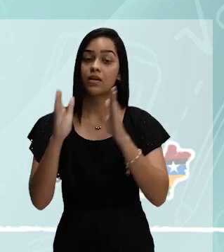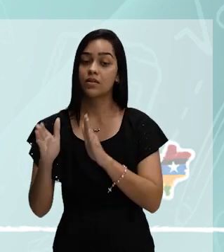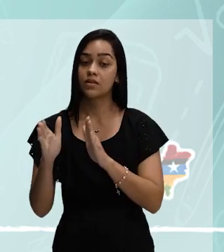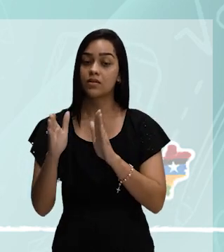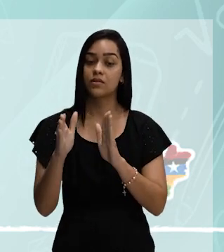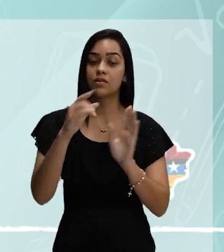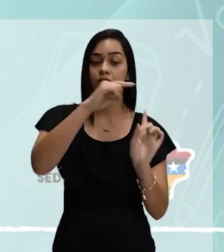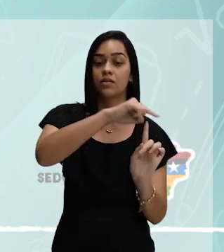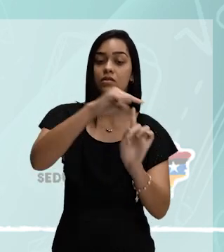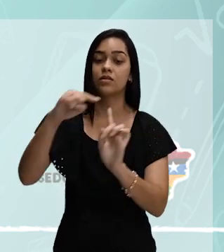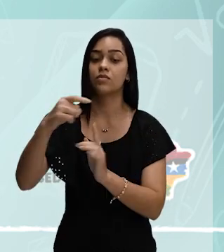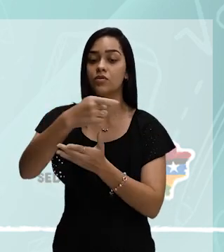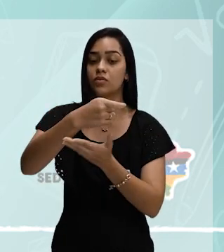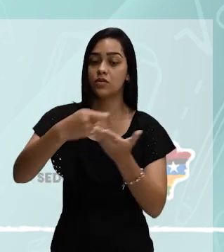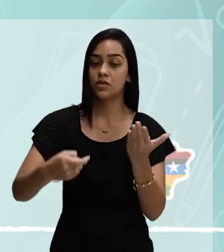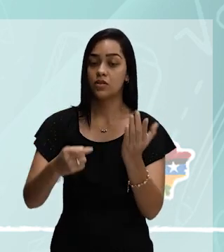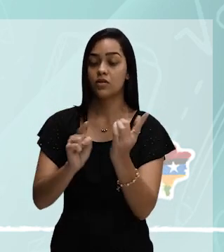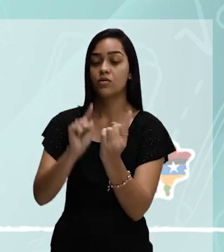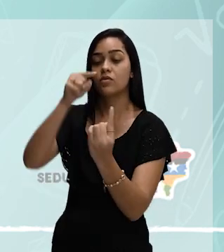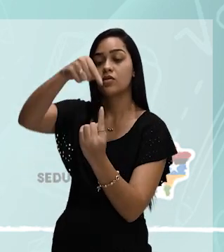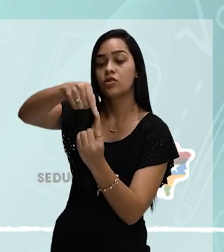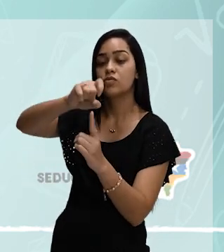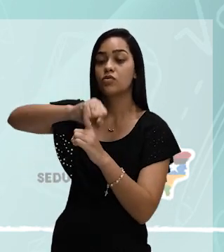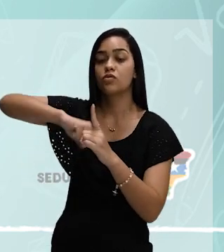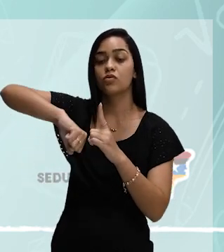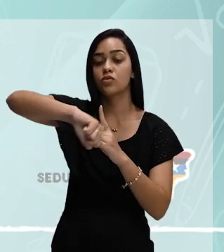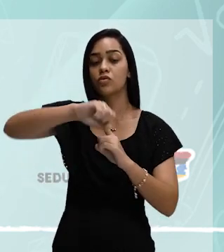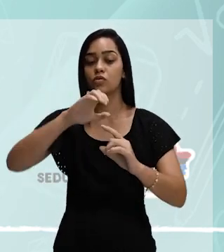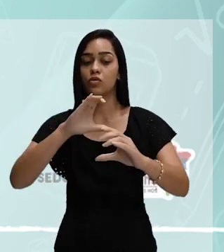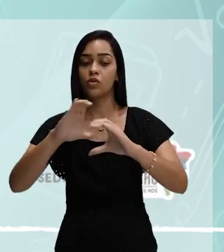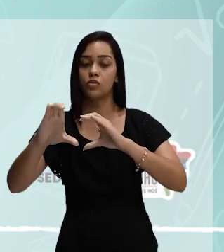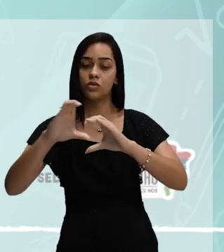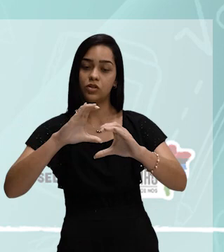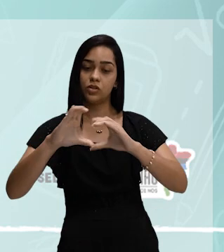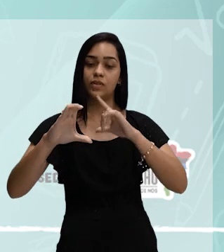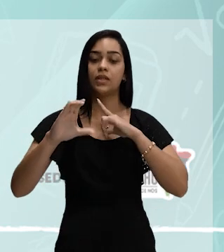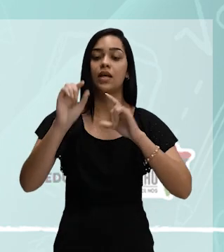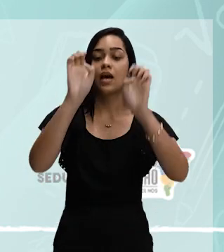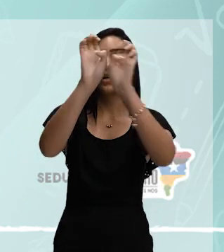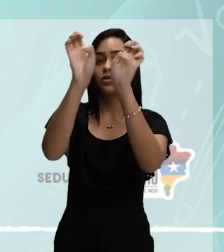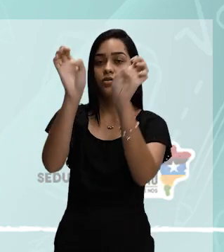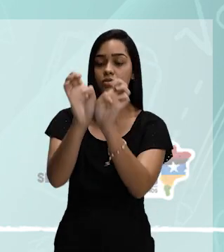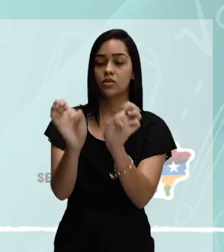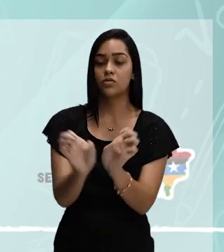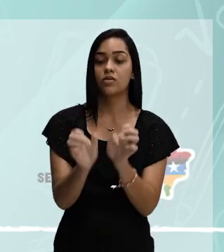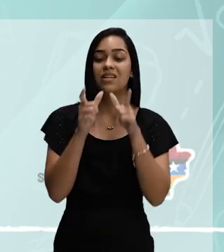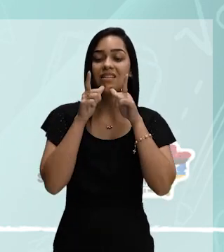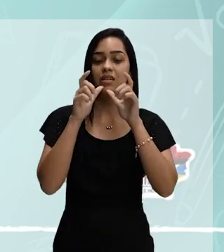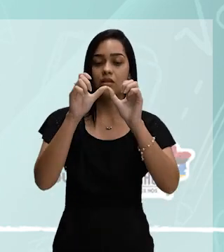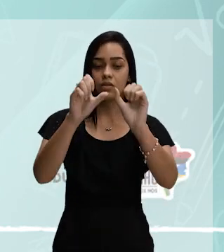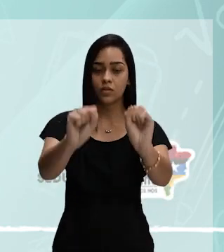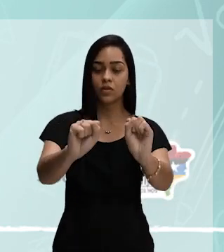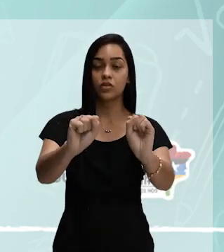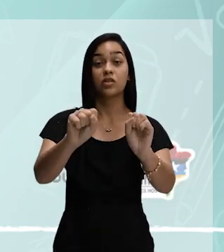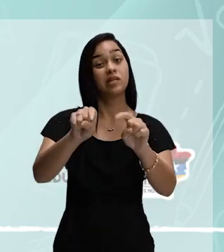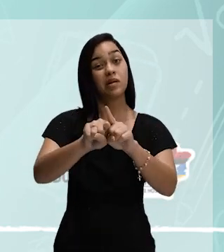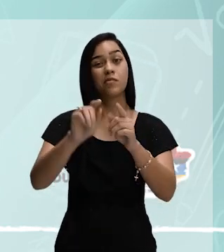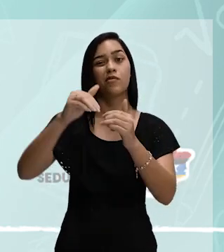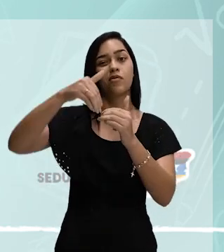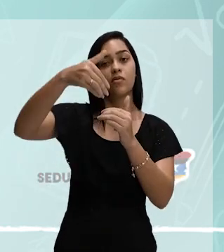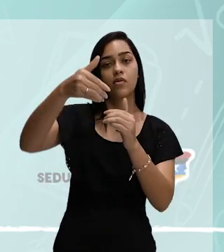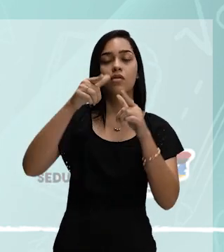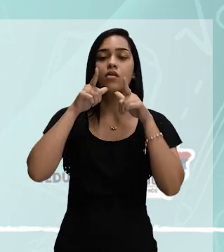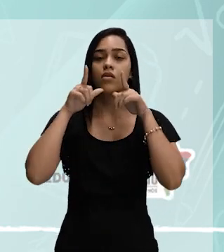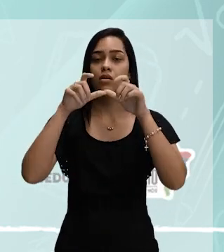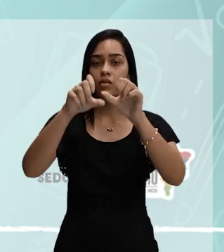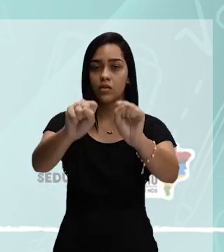Essa categoria, no caso, os gêneros textuais, vem classificar os textos por suas funções